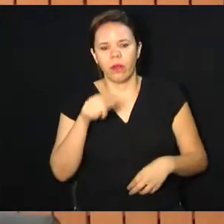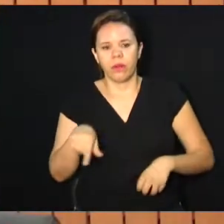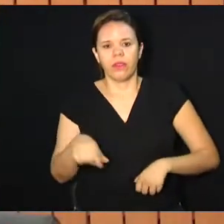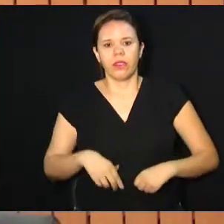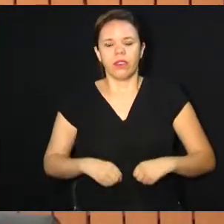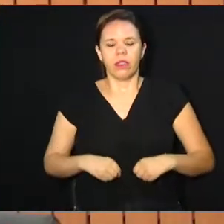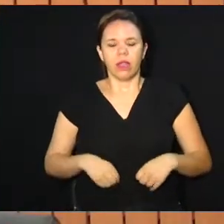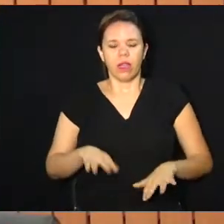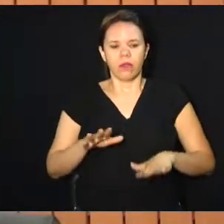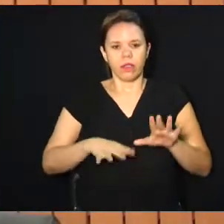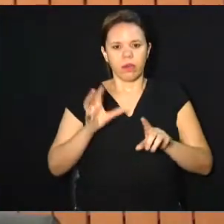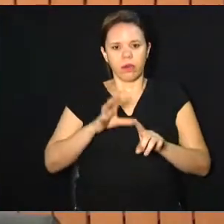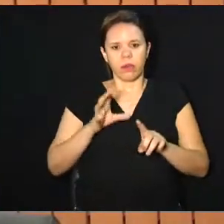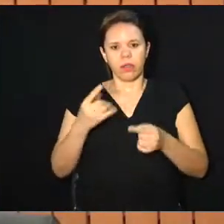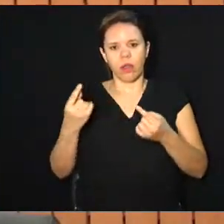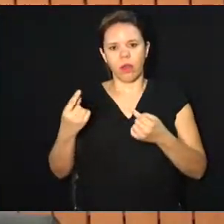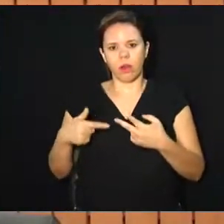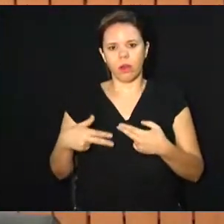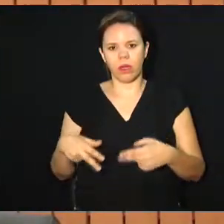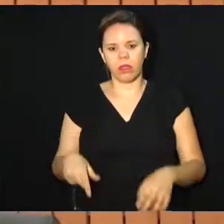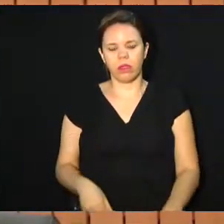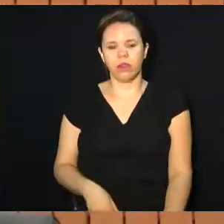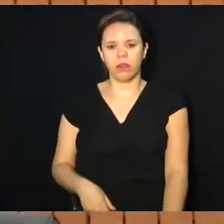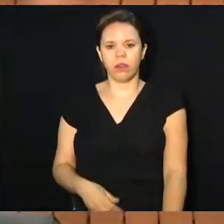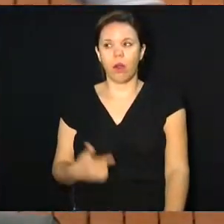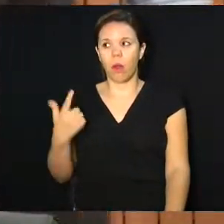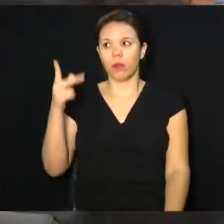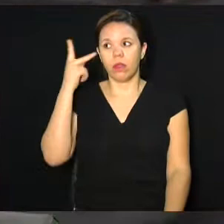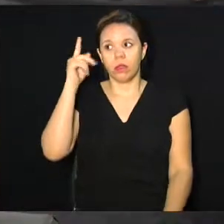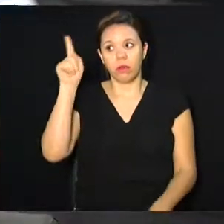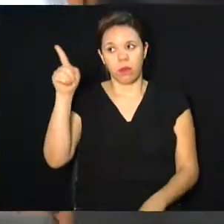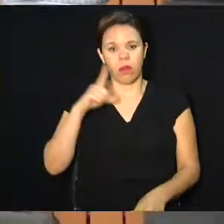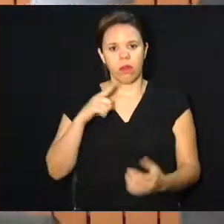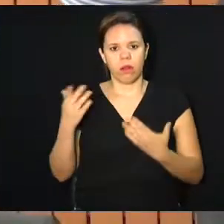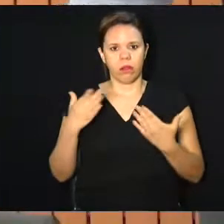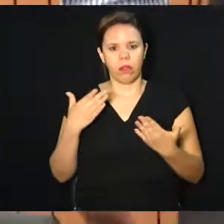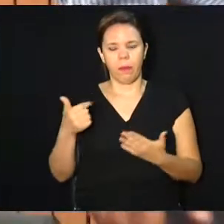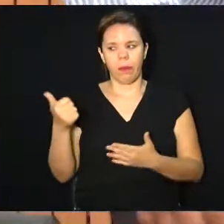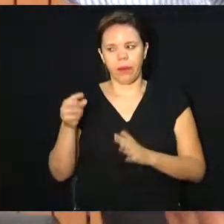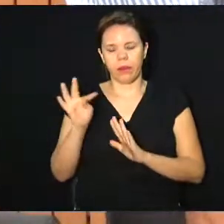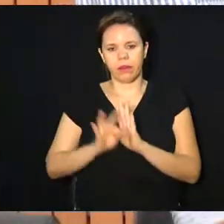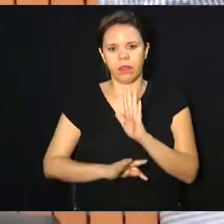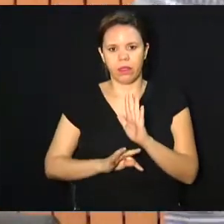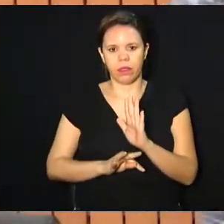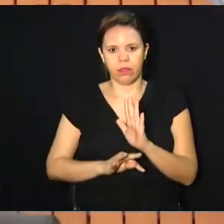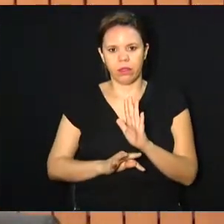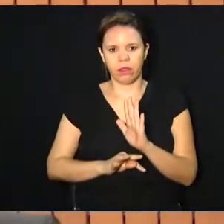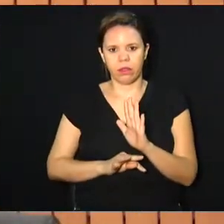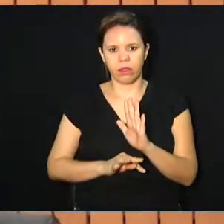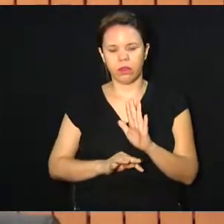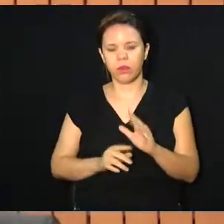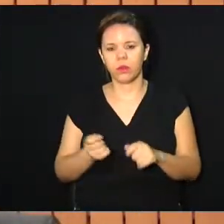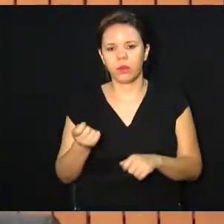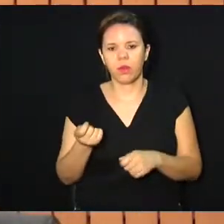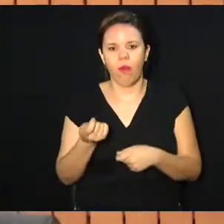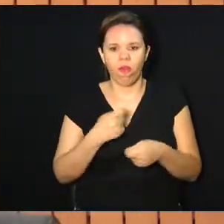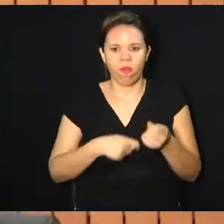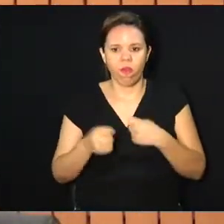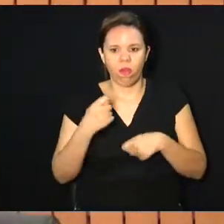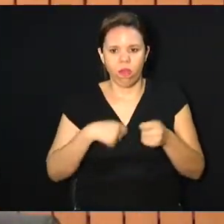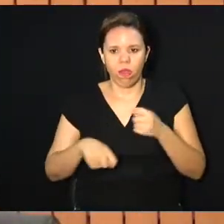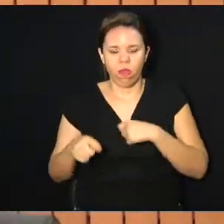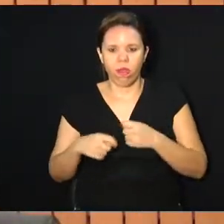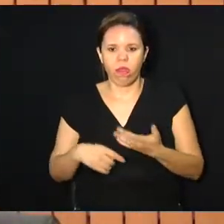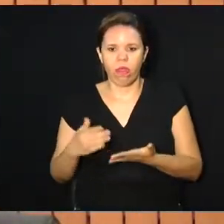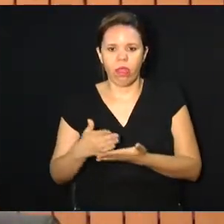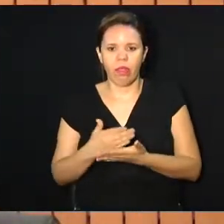talvez contrárias a isso. Outro ponto positivo que São Paulo também tinha no primeiro texto é a formação dos consórcios em SPS, chamada, né,